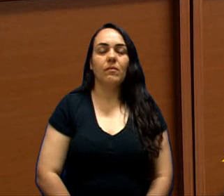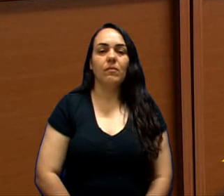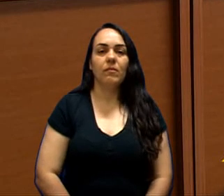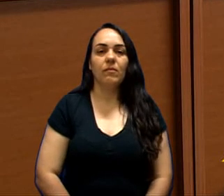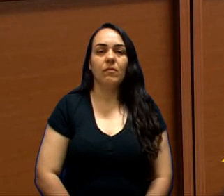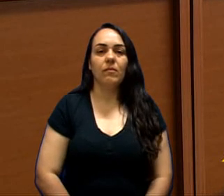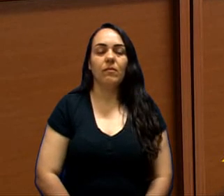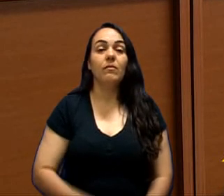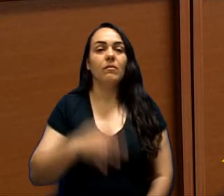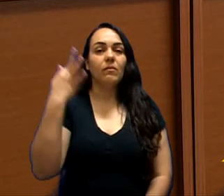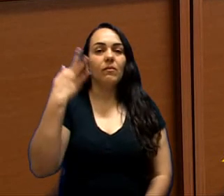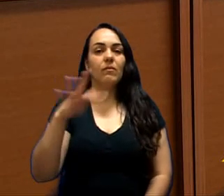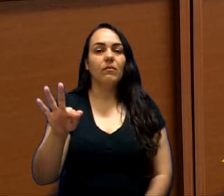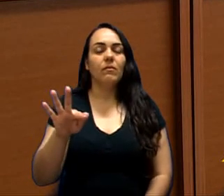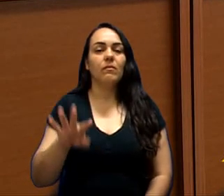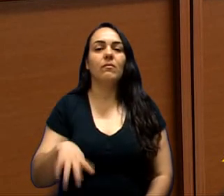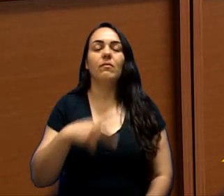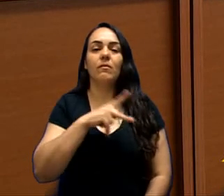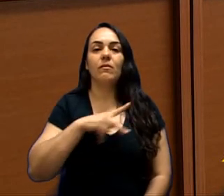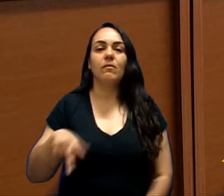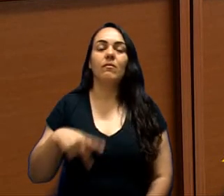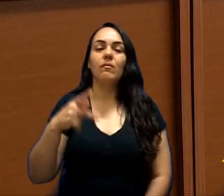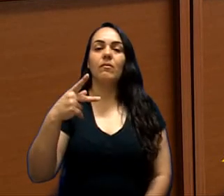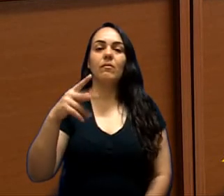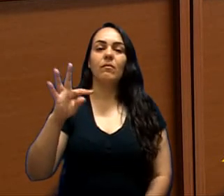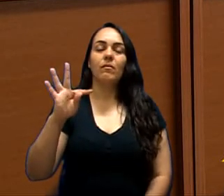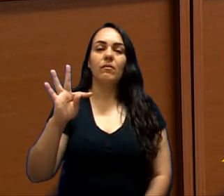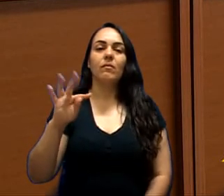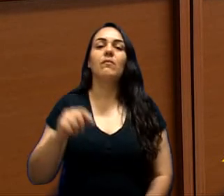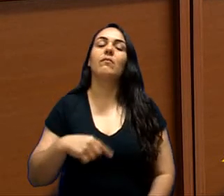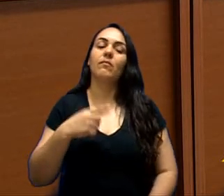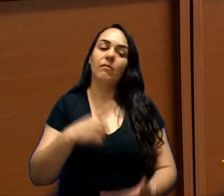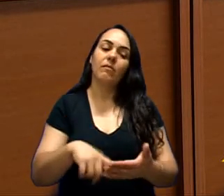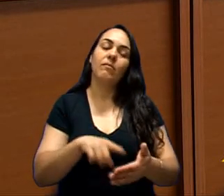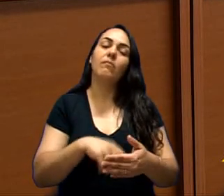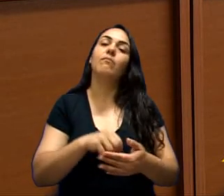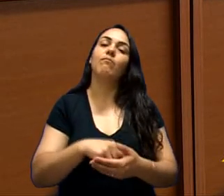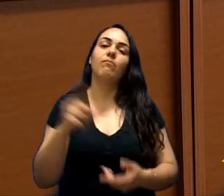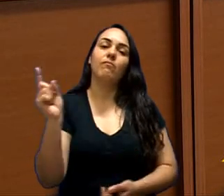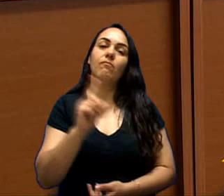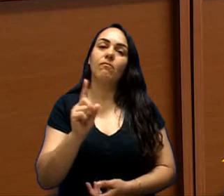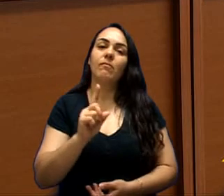Aberto, França. Senhor presidente, o PT orienta o voto não, senhor presidente.